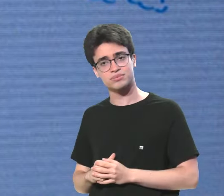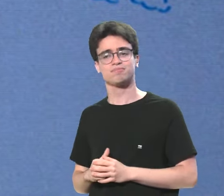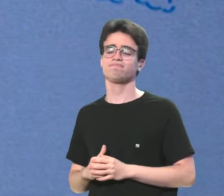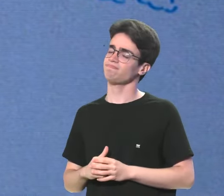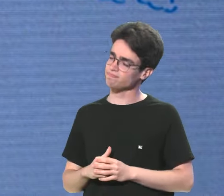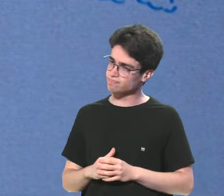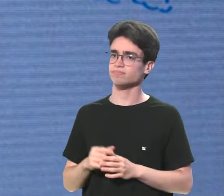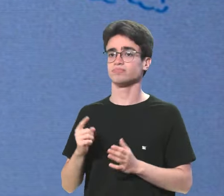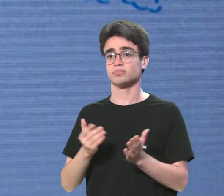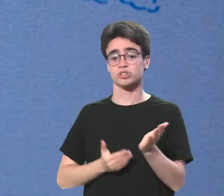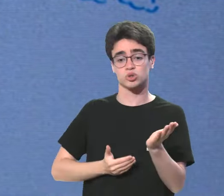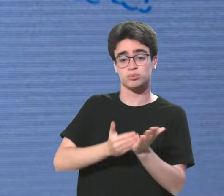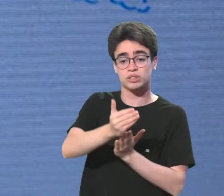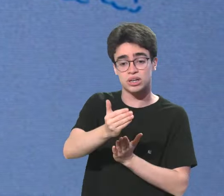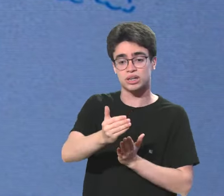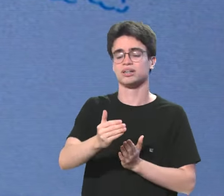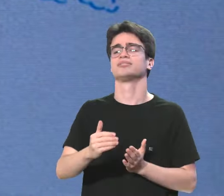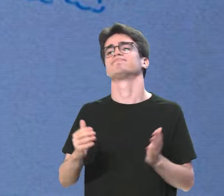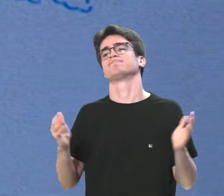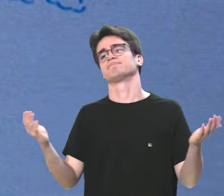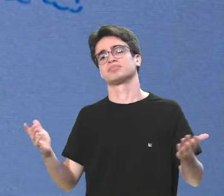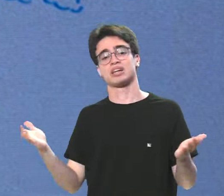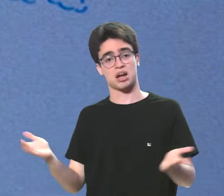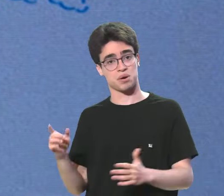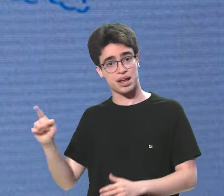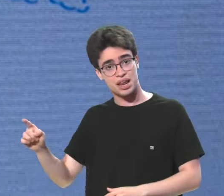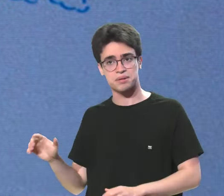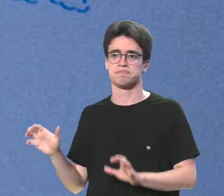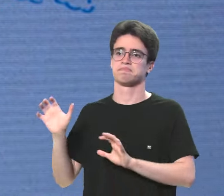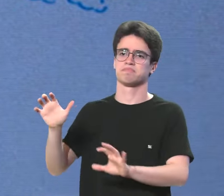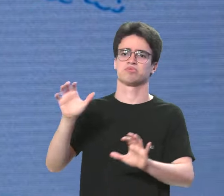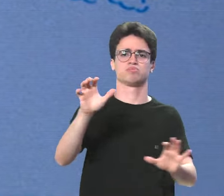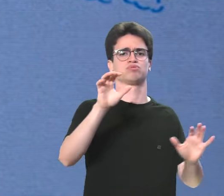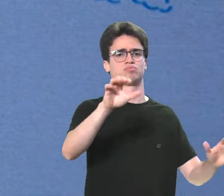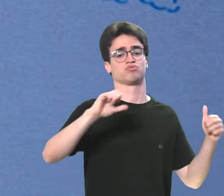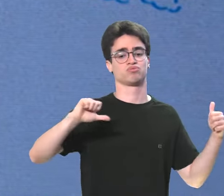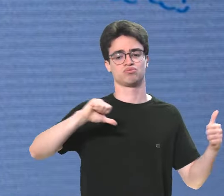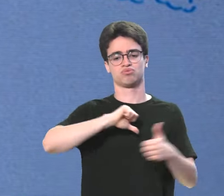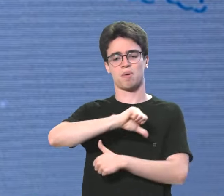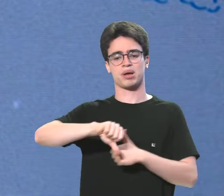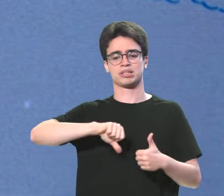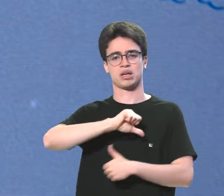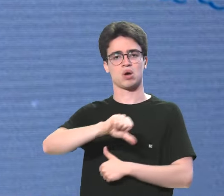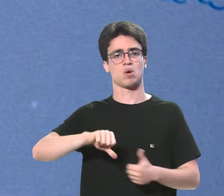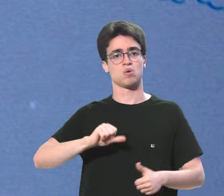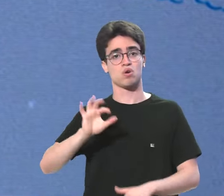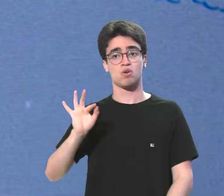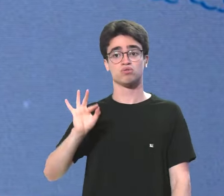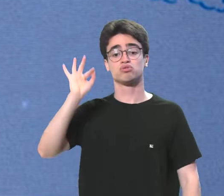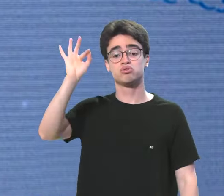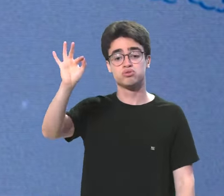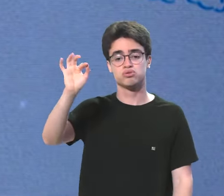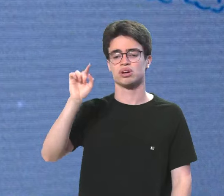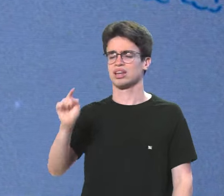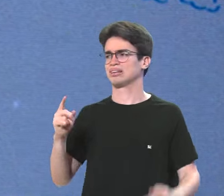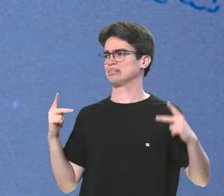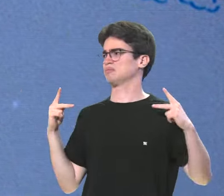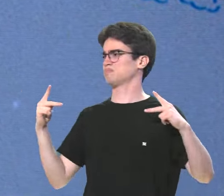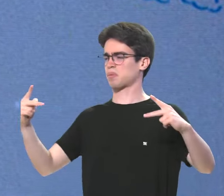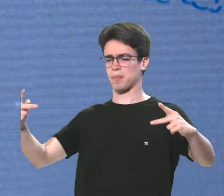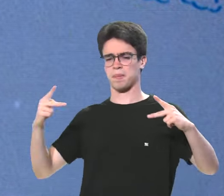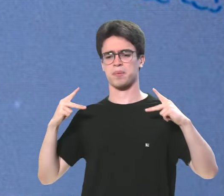iniciativas começava a nascer um agente de transformações que um dia seria um dos maiores pregadores da palavra de Deus